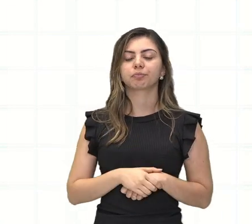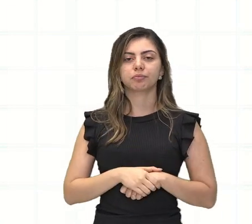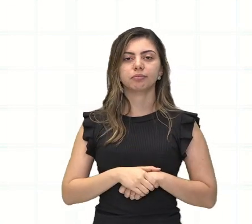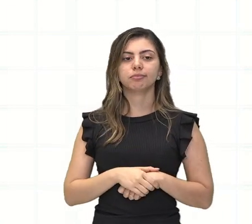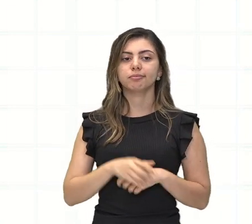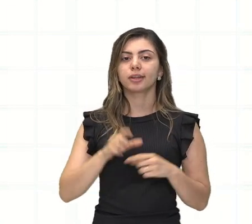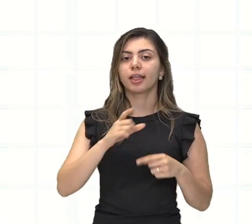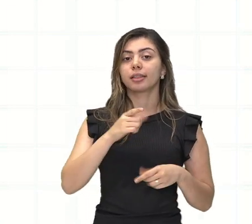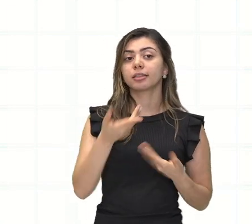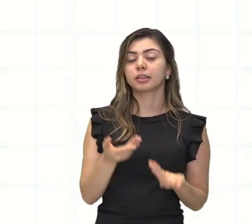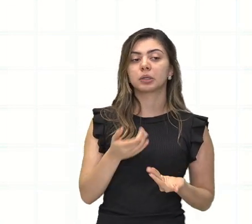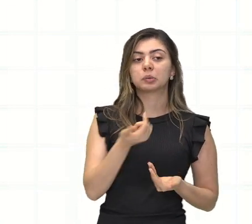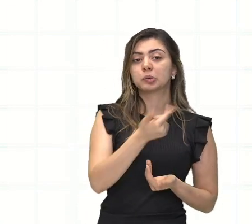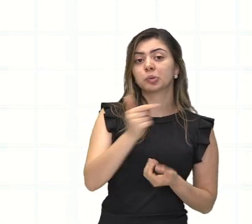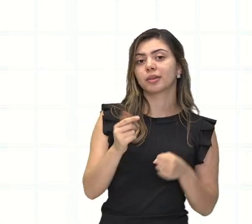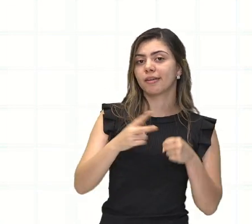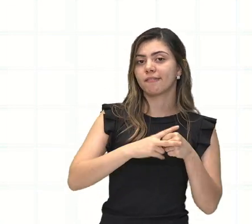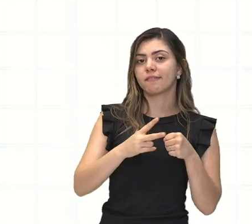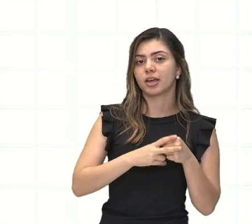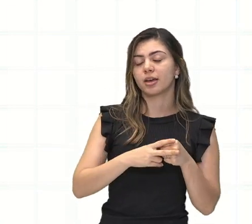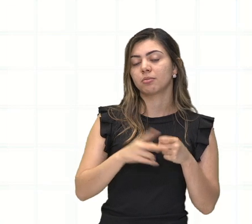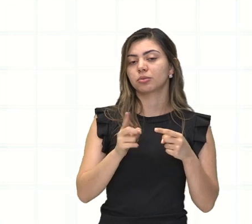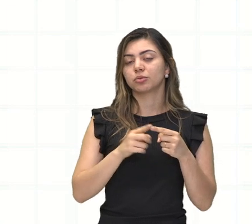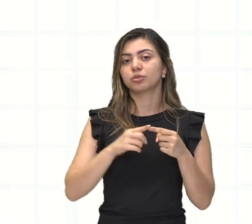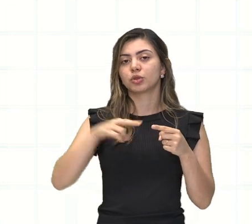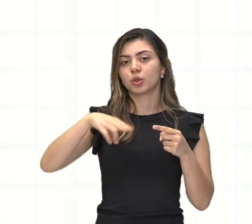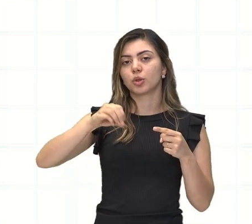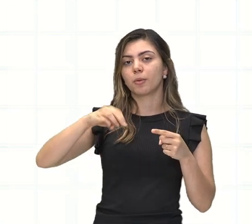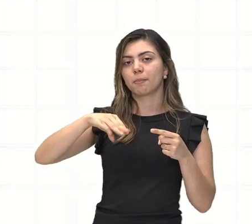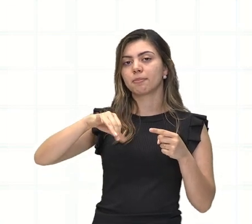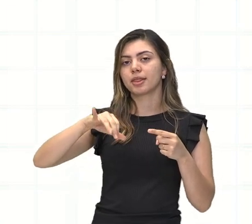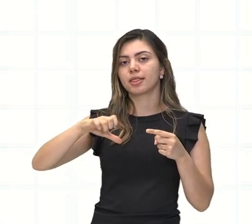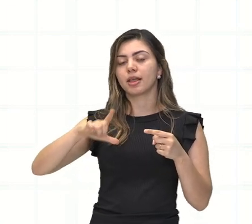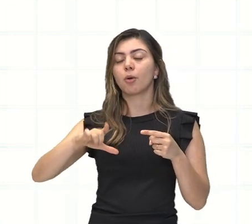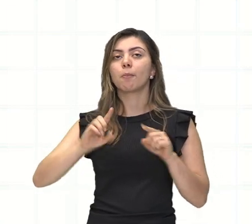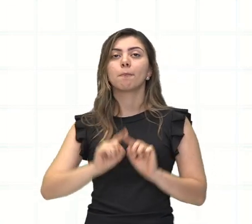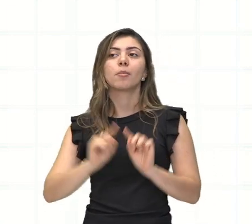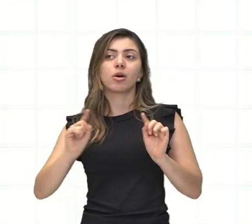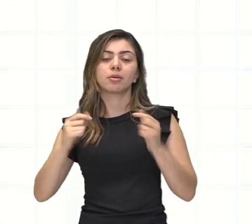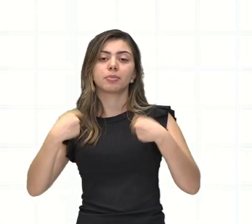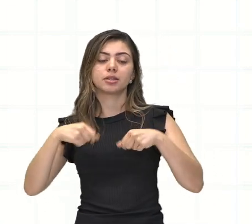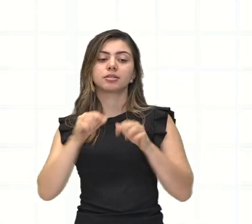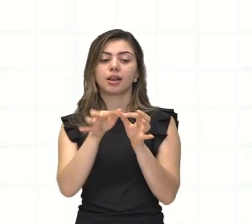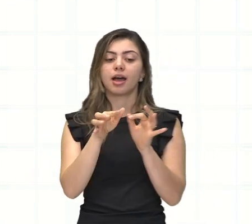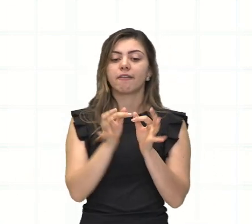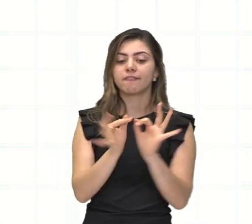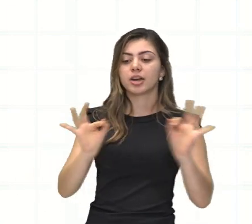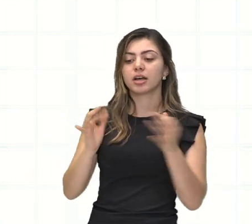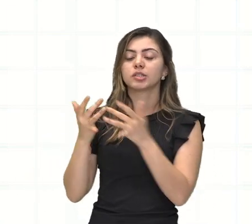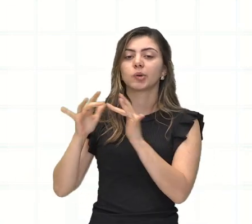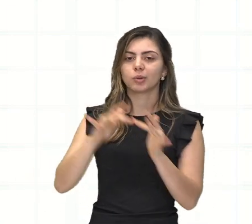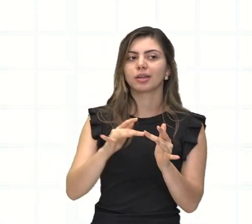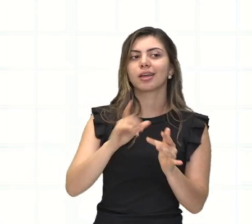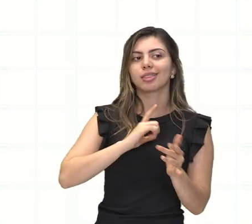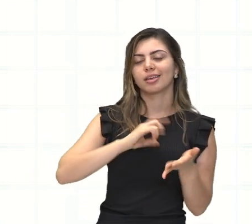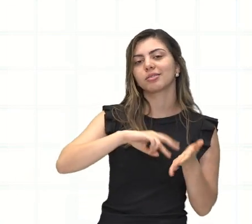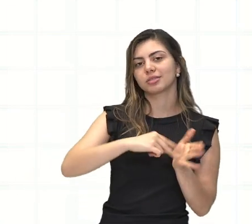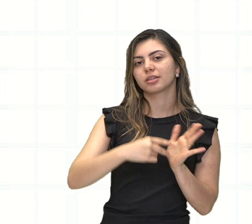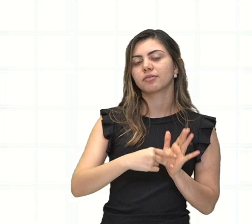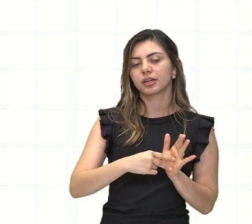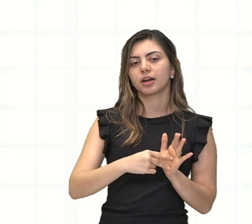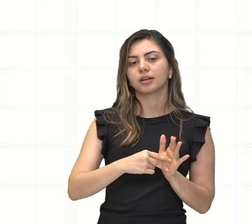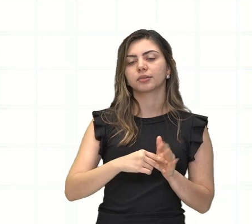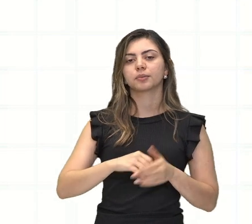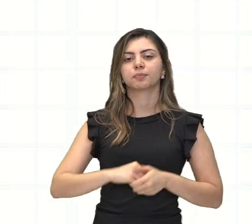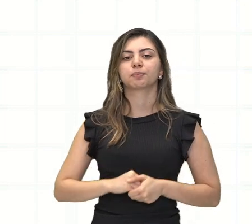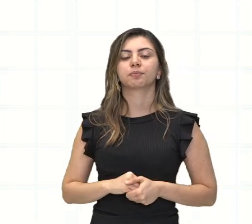não apresentará verbo, mas precisa de um contexto para ter significado.